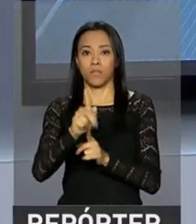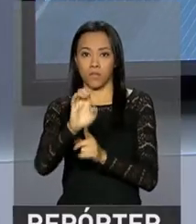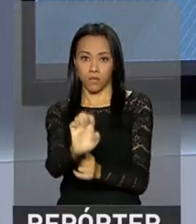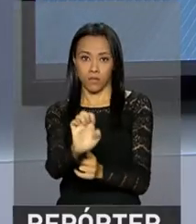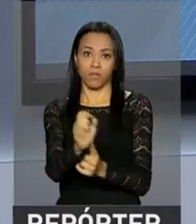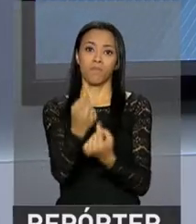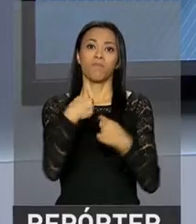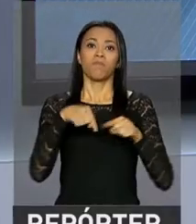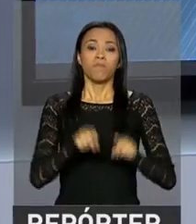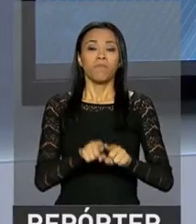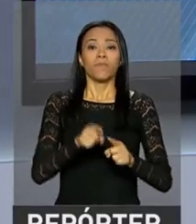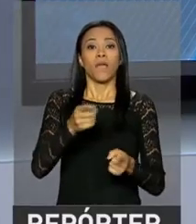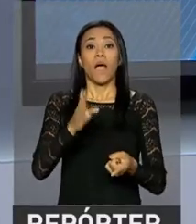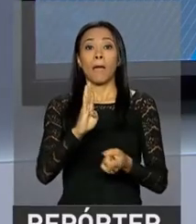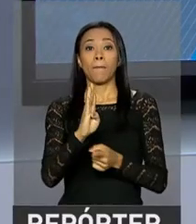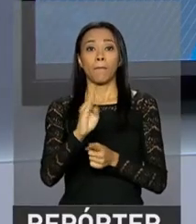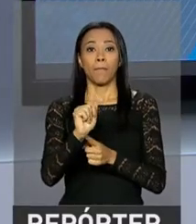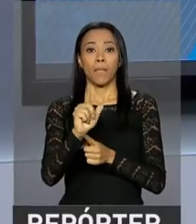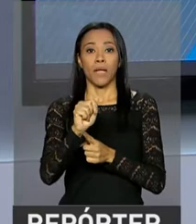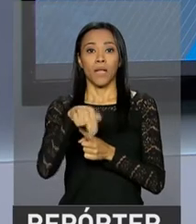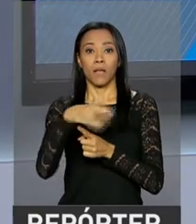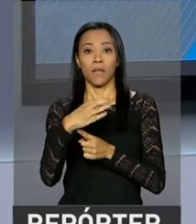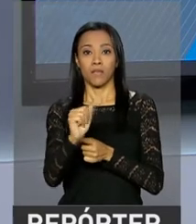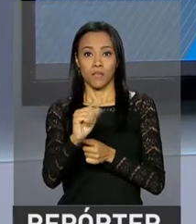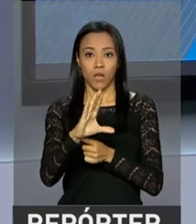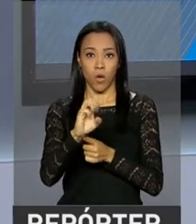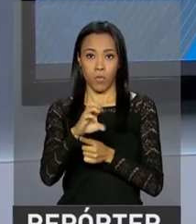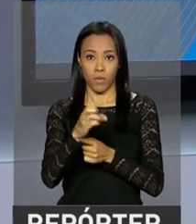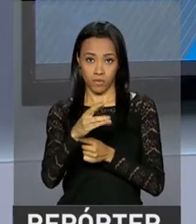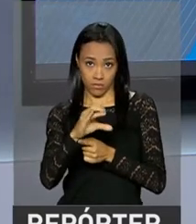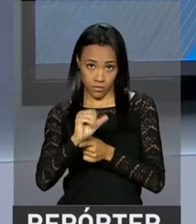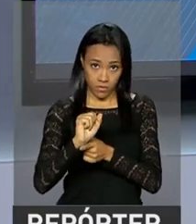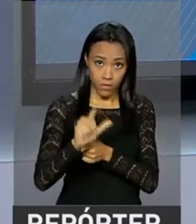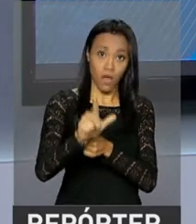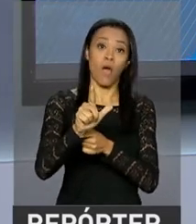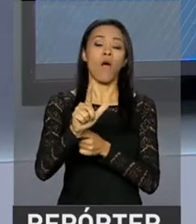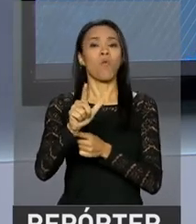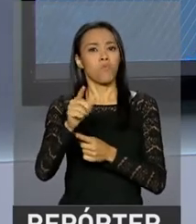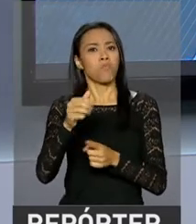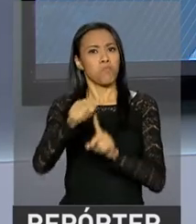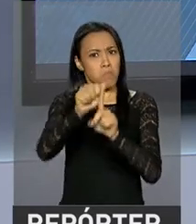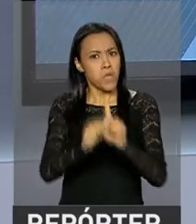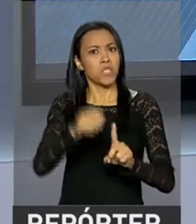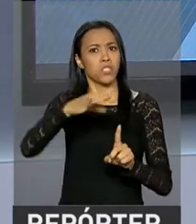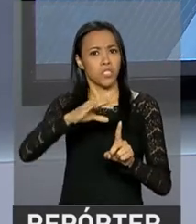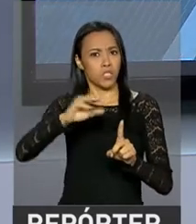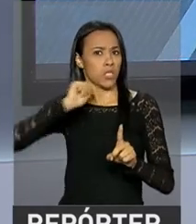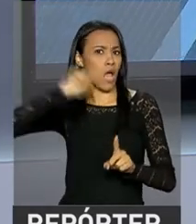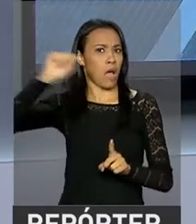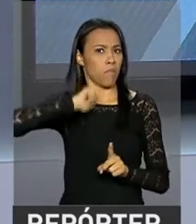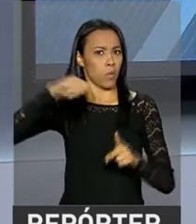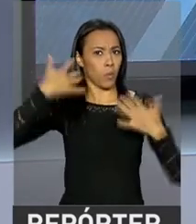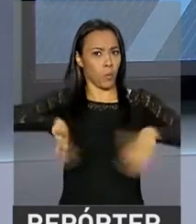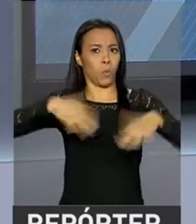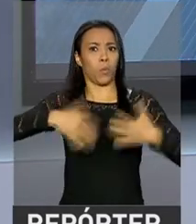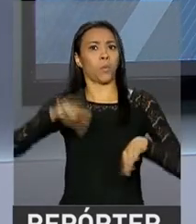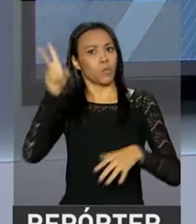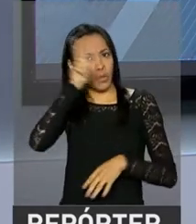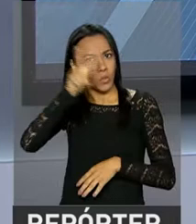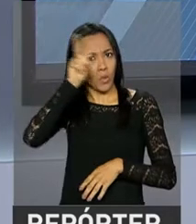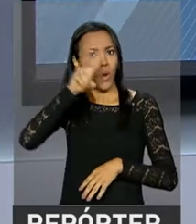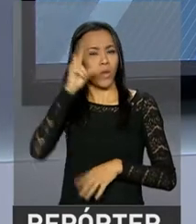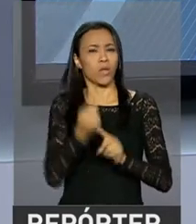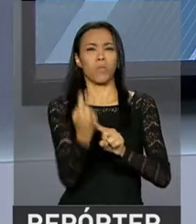balança comercial brasileira fechou o mês de abril com o melhor resultado desde o início da série histórica do governo que começou